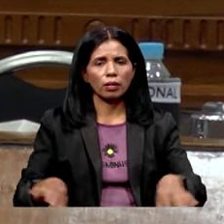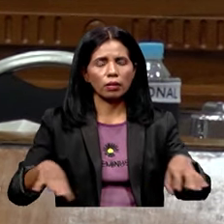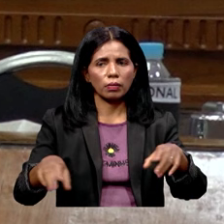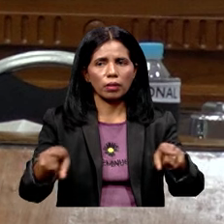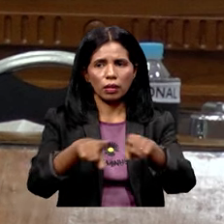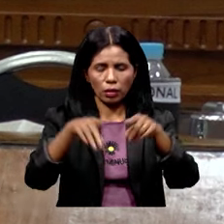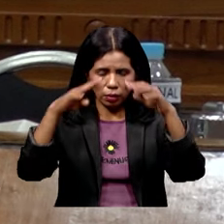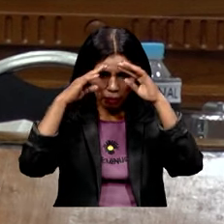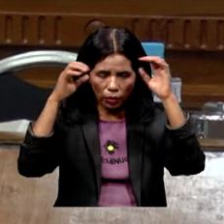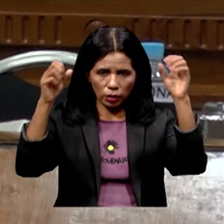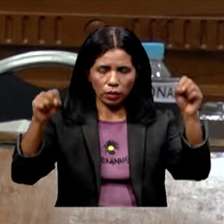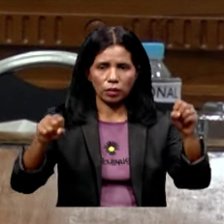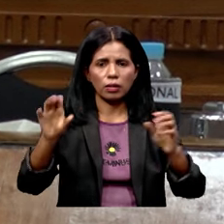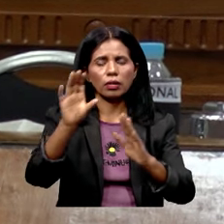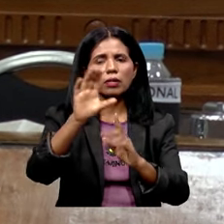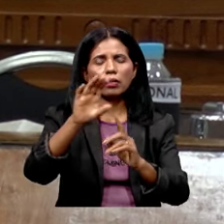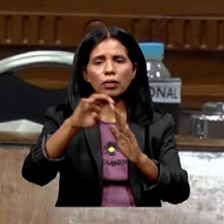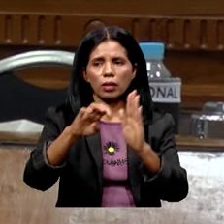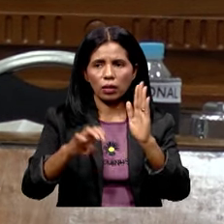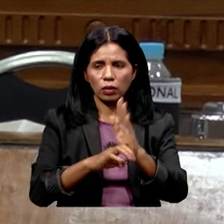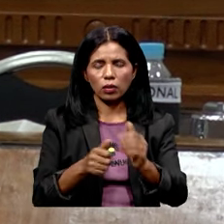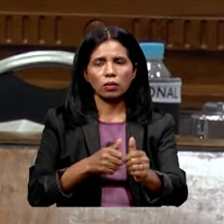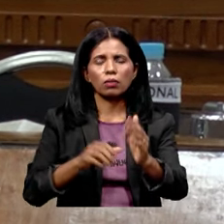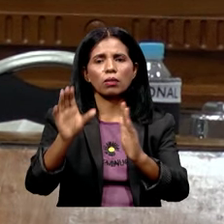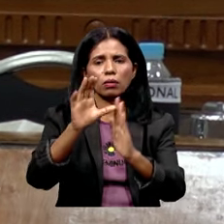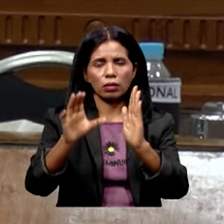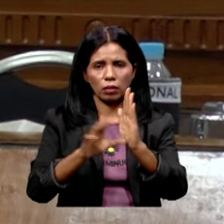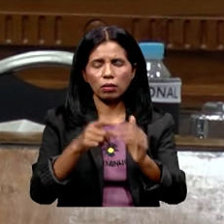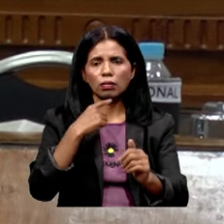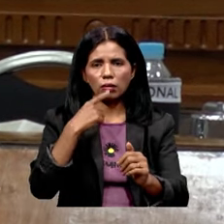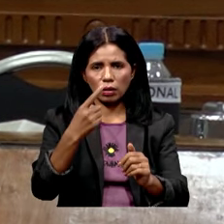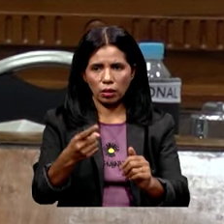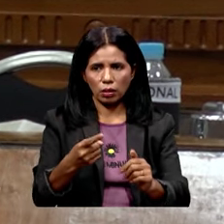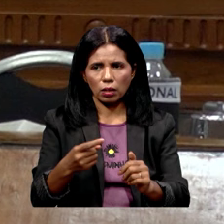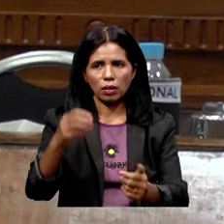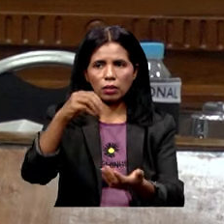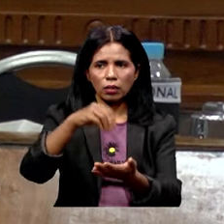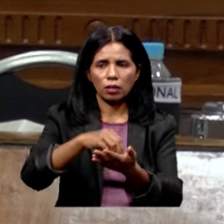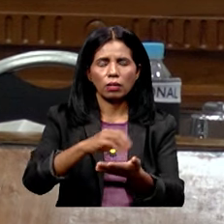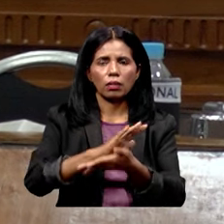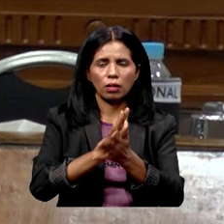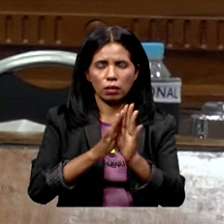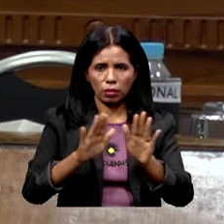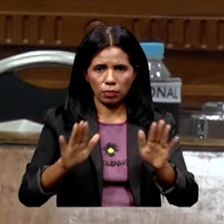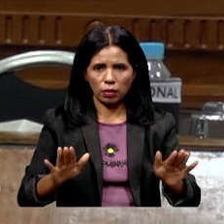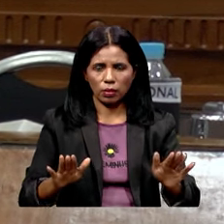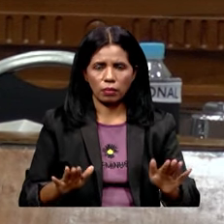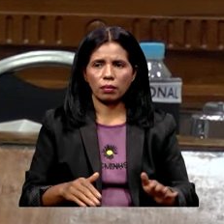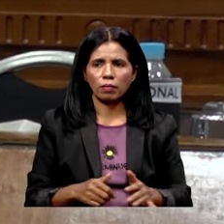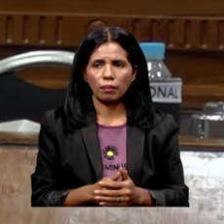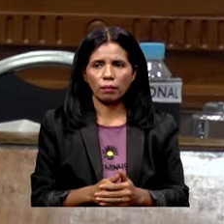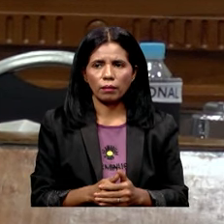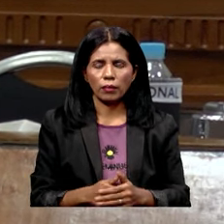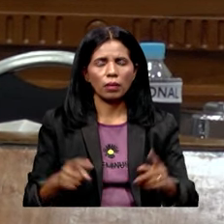presidente nia função ra chefe Estado nia função ra sitmos tuir condição haruka para tu garante estabilidade